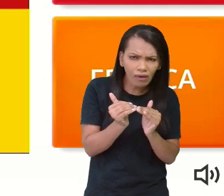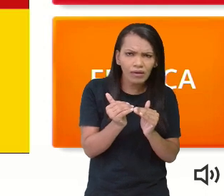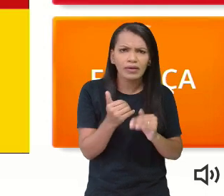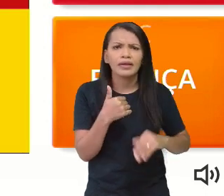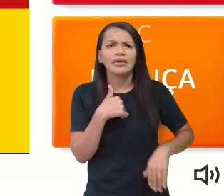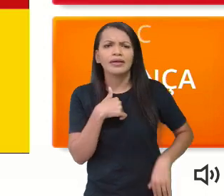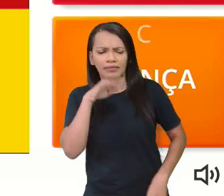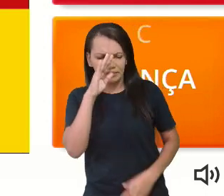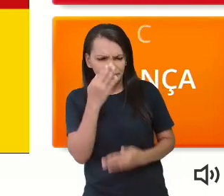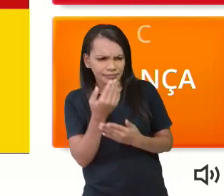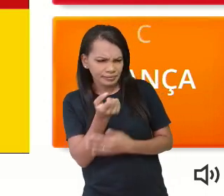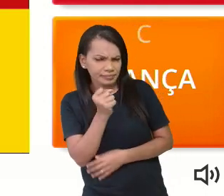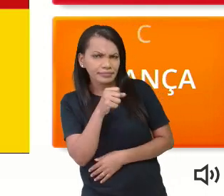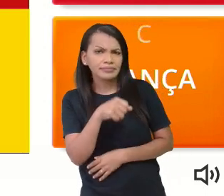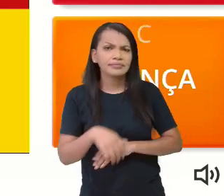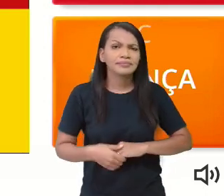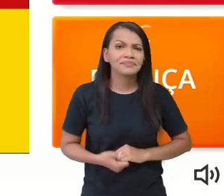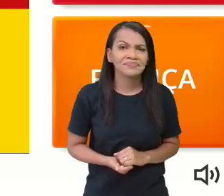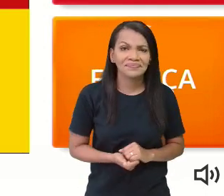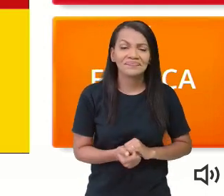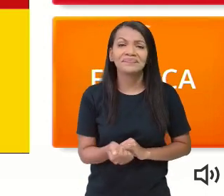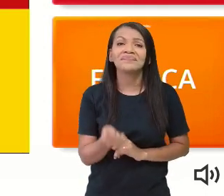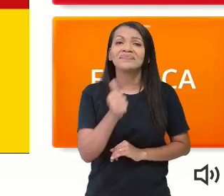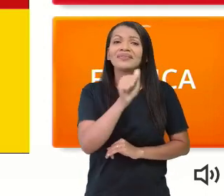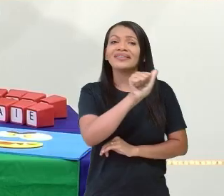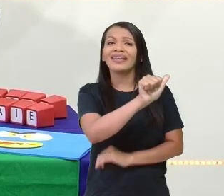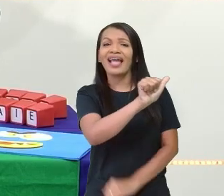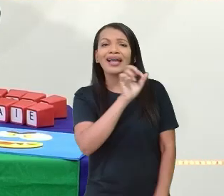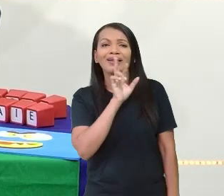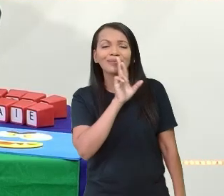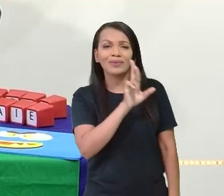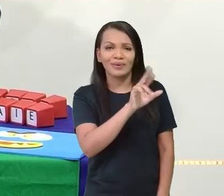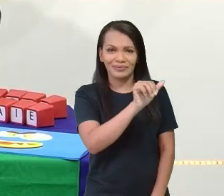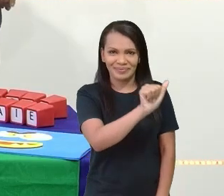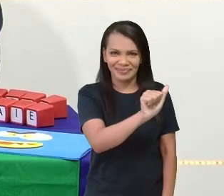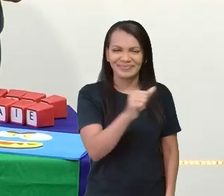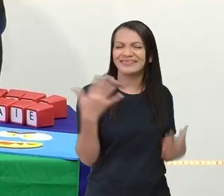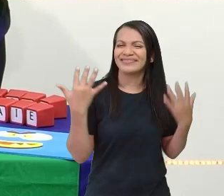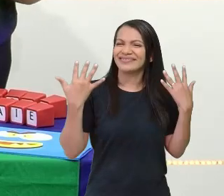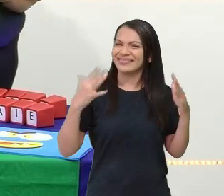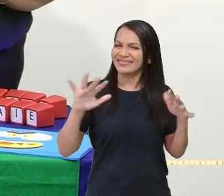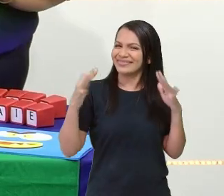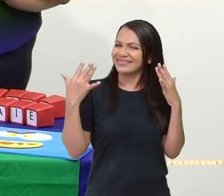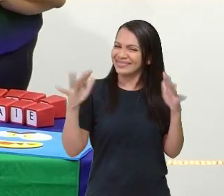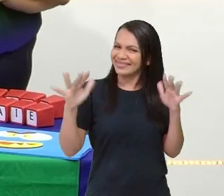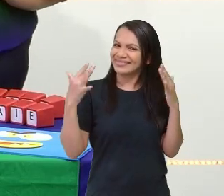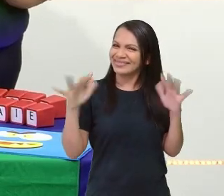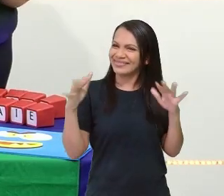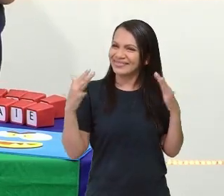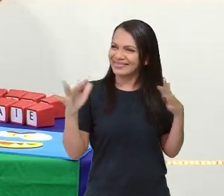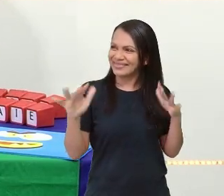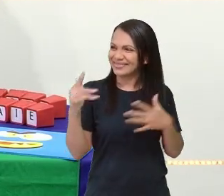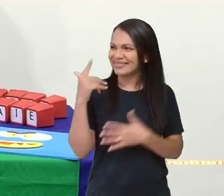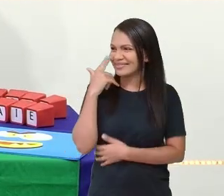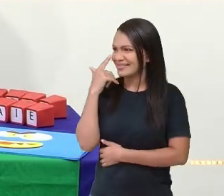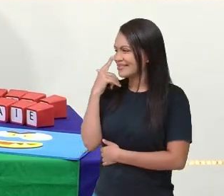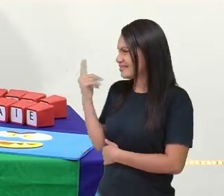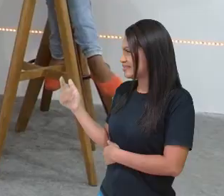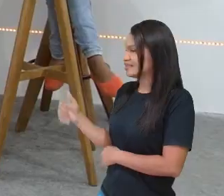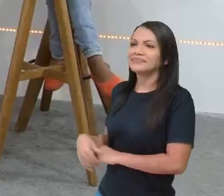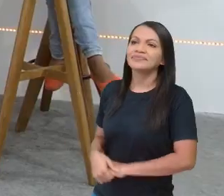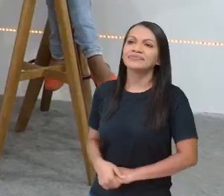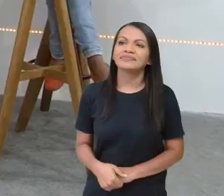Eu acredito que sim. Bora lá, letra A, para ver se é. Foi, olha acertou. Aí. Então, professora Cátia, tá boa, olha né?